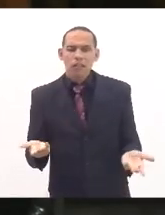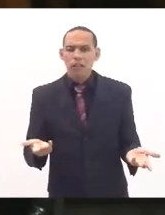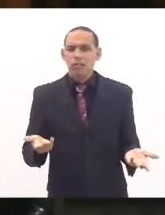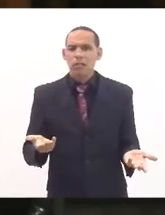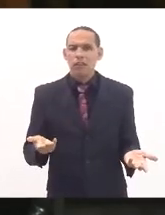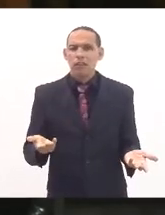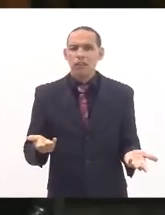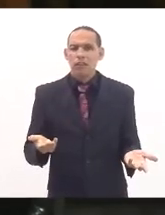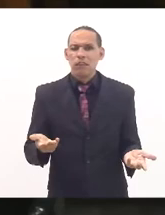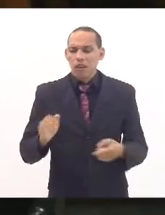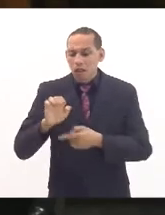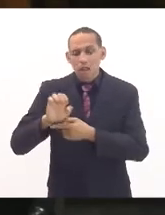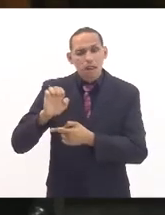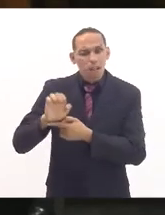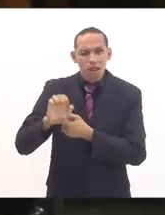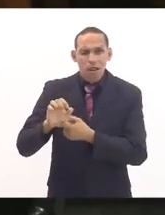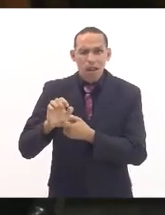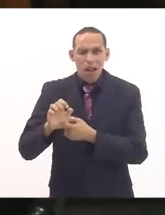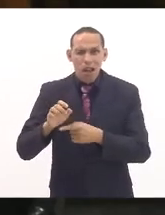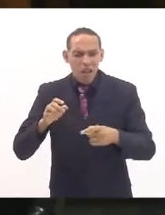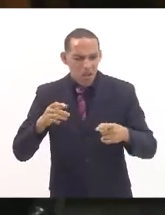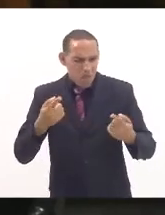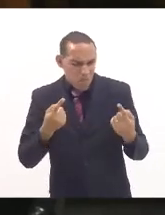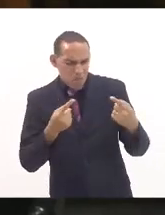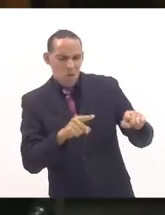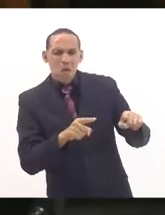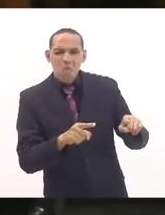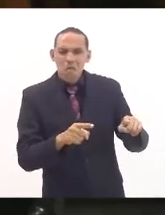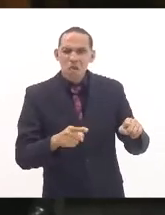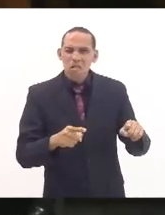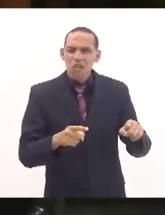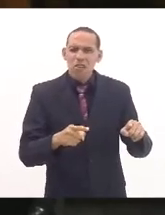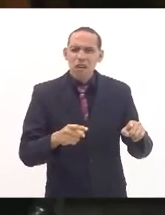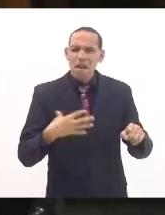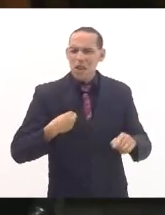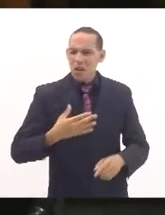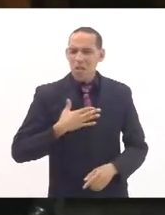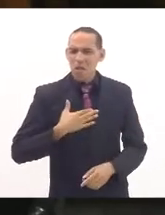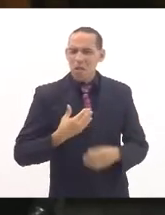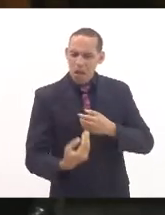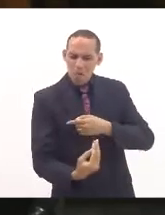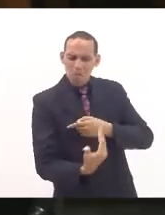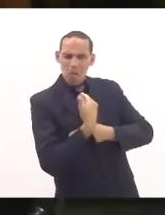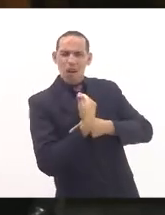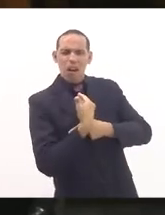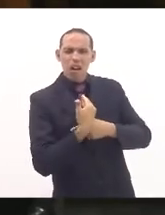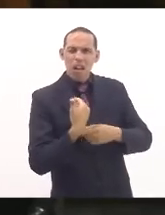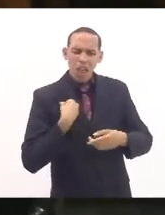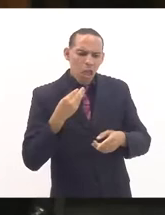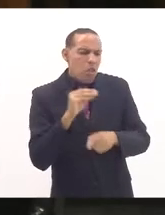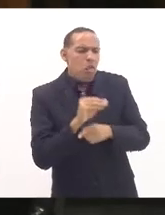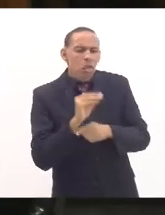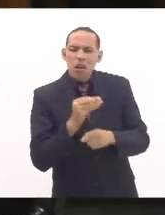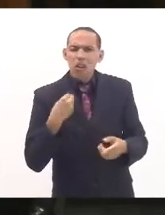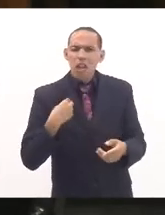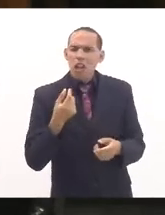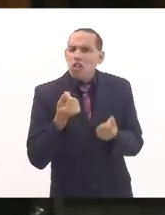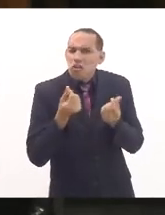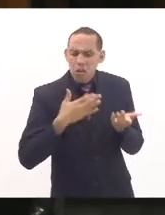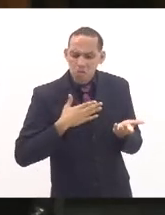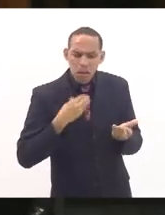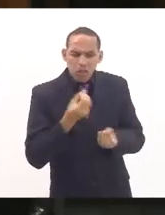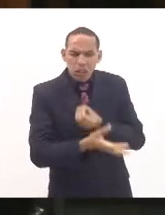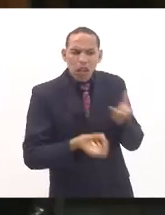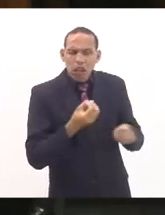O Estado não pode intervir na criação do meu filho. O dinheiro é meu, eu dou para o meu filho consumir o que quiser,